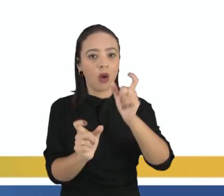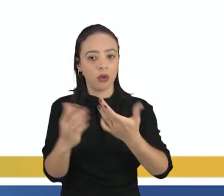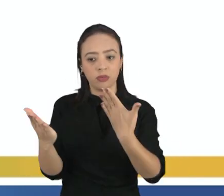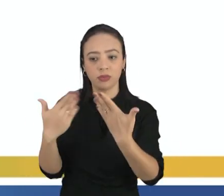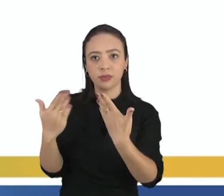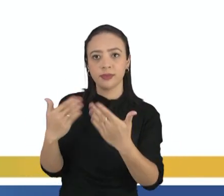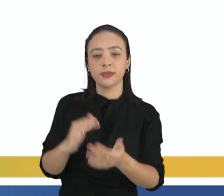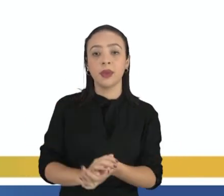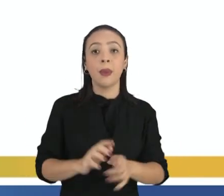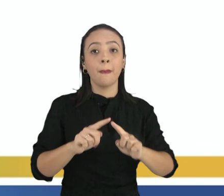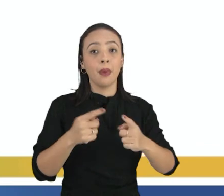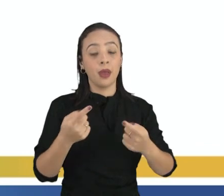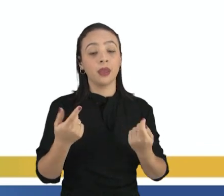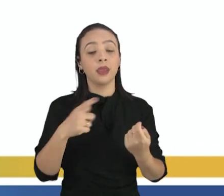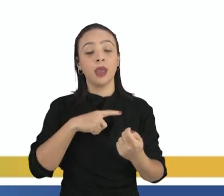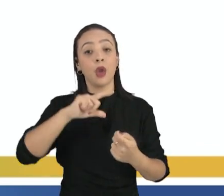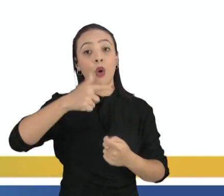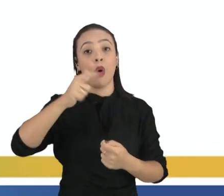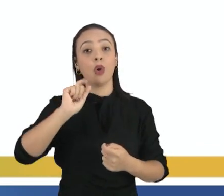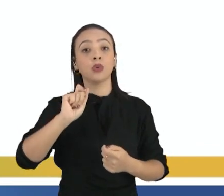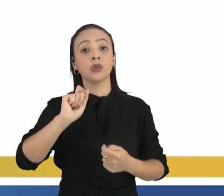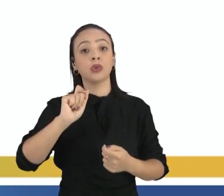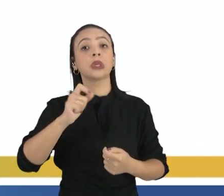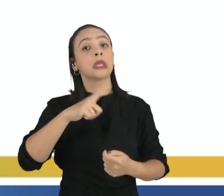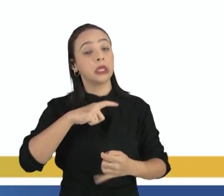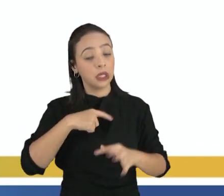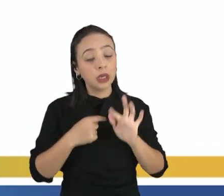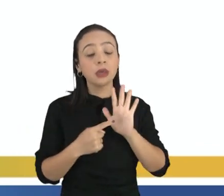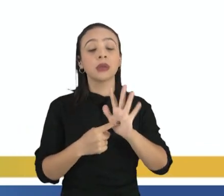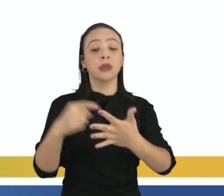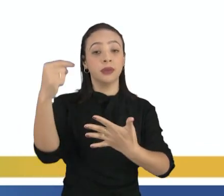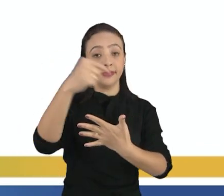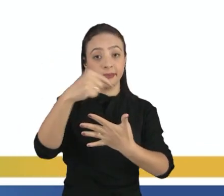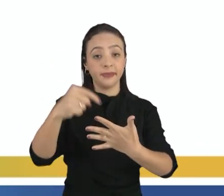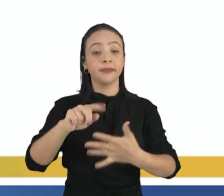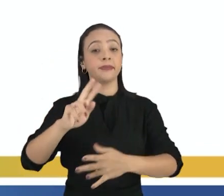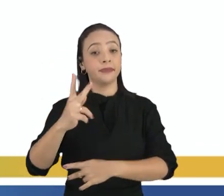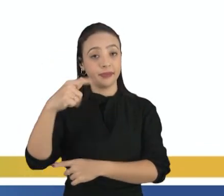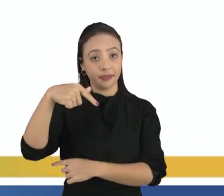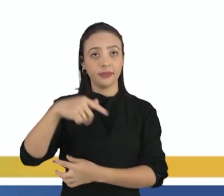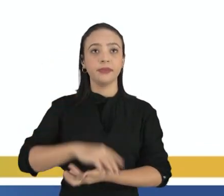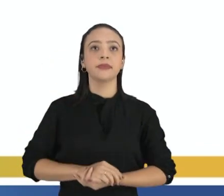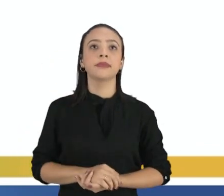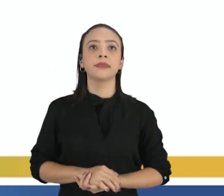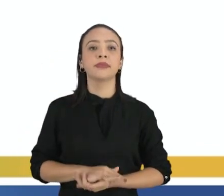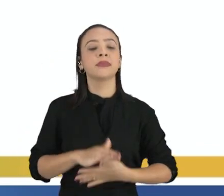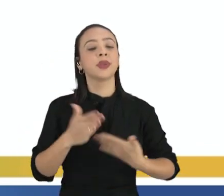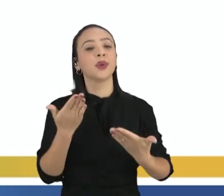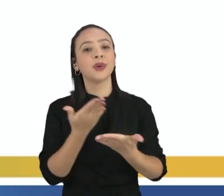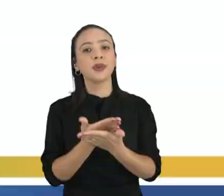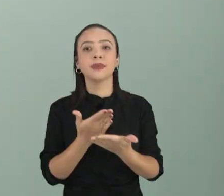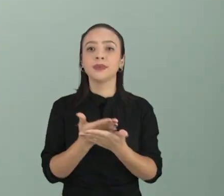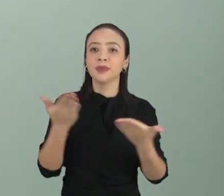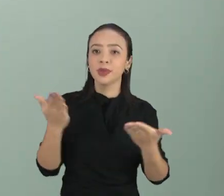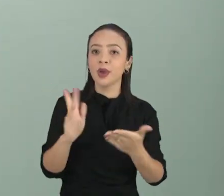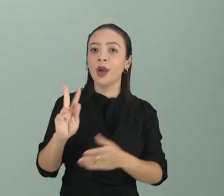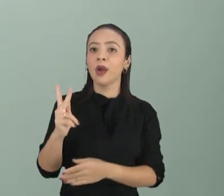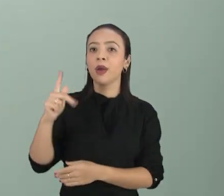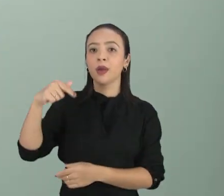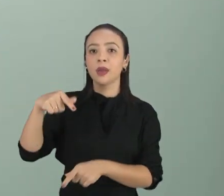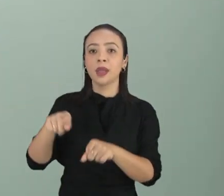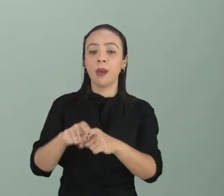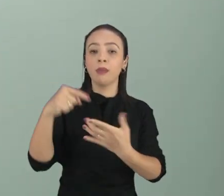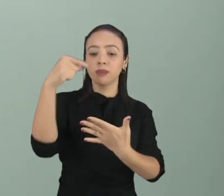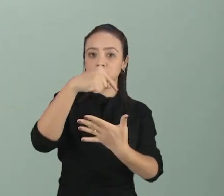dialogam. Já outras podem vir, sim, esse elemento das HQs. Hoje nós estudamos sobre as HQs, sobre